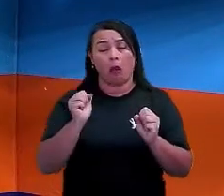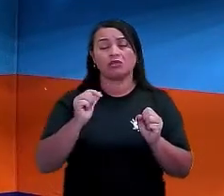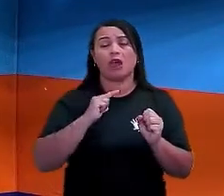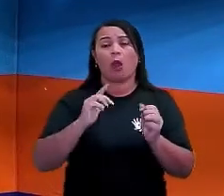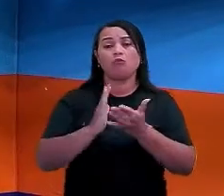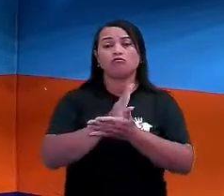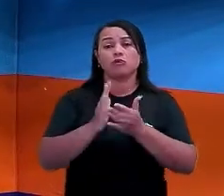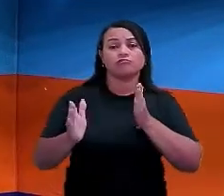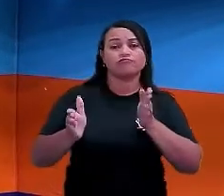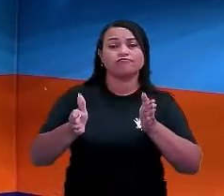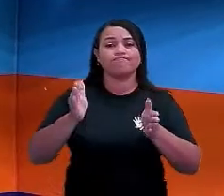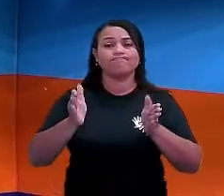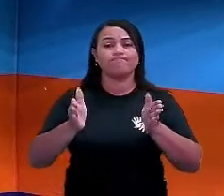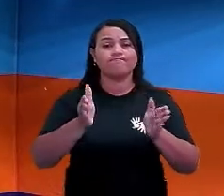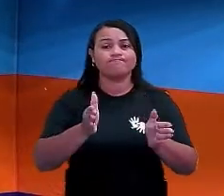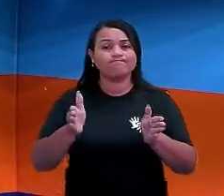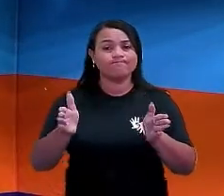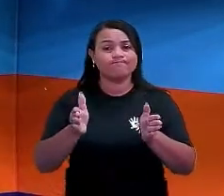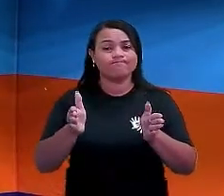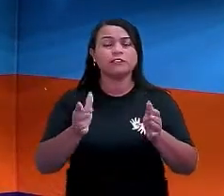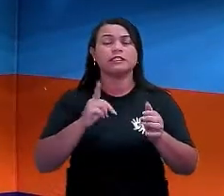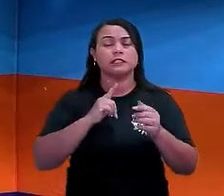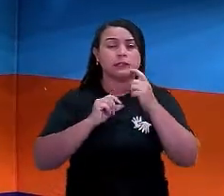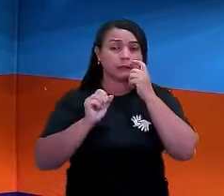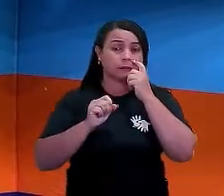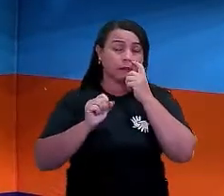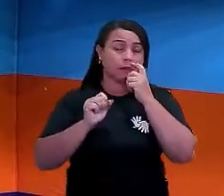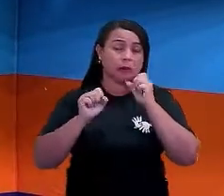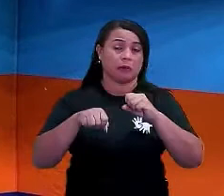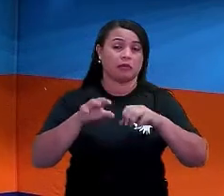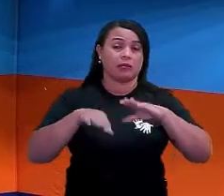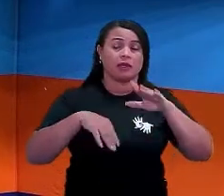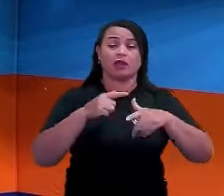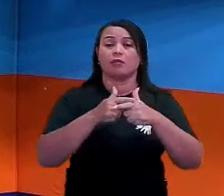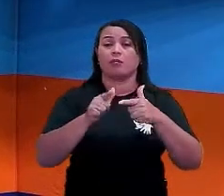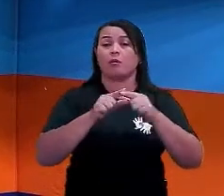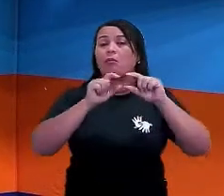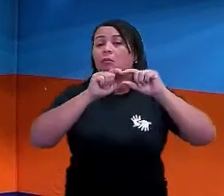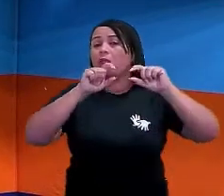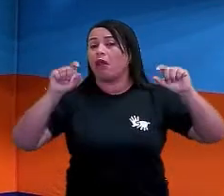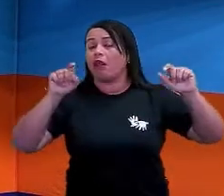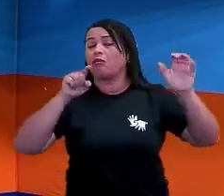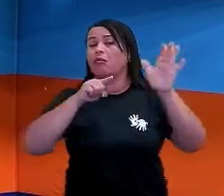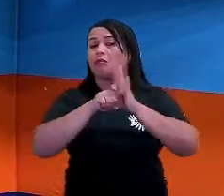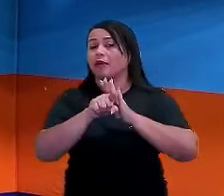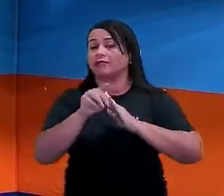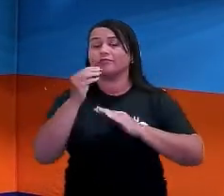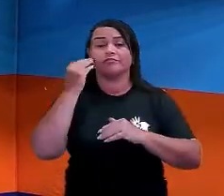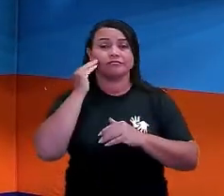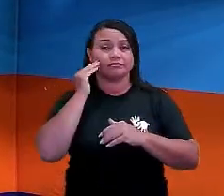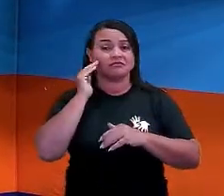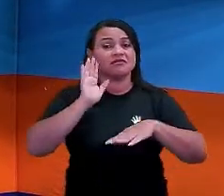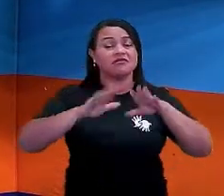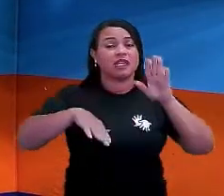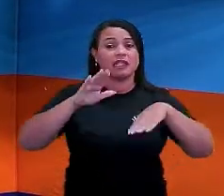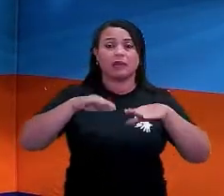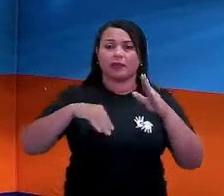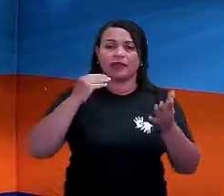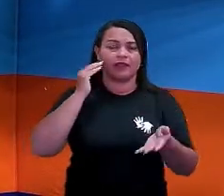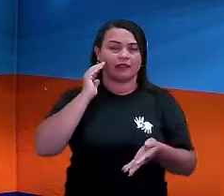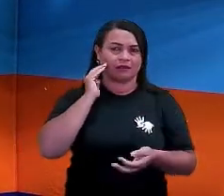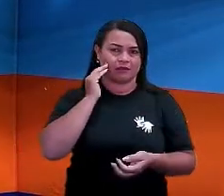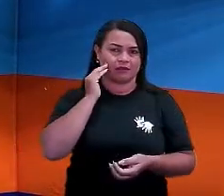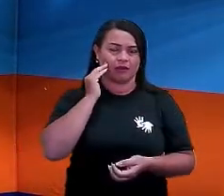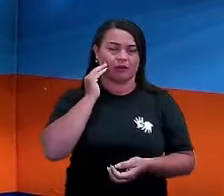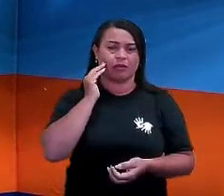limitada? Posso. Vai depender do que o problema está pedindo, do que a questão está sendo levantada